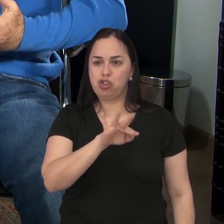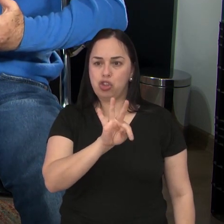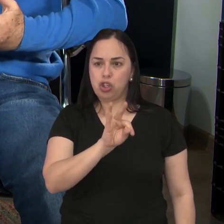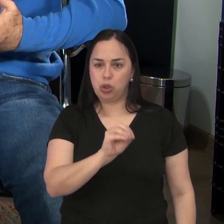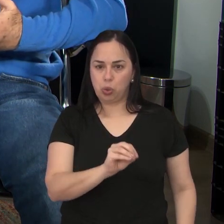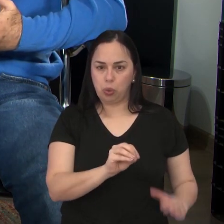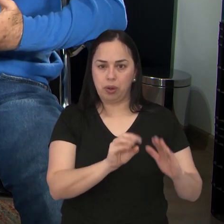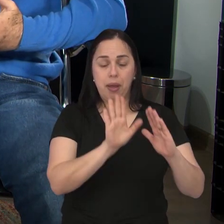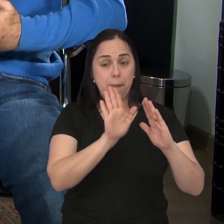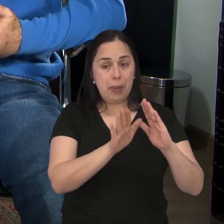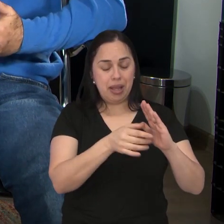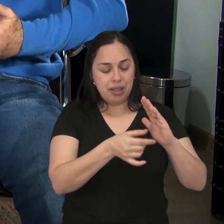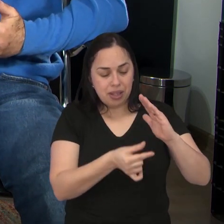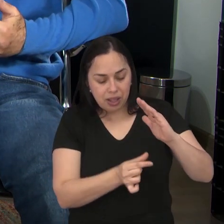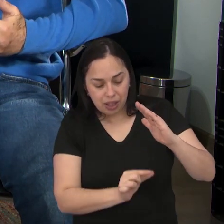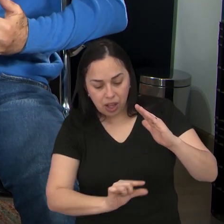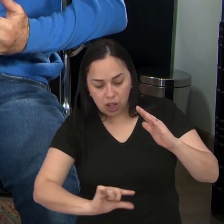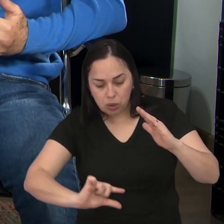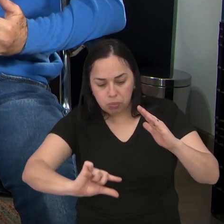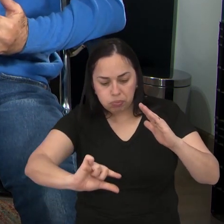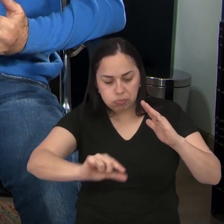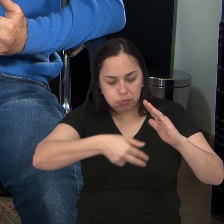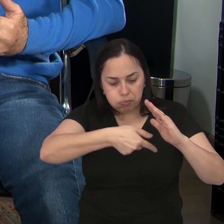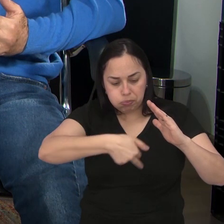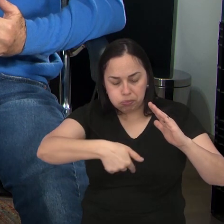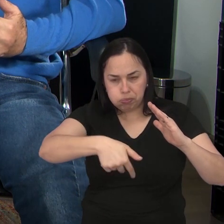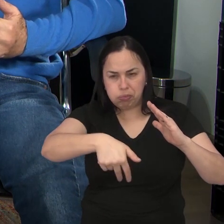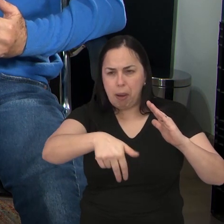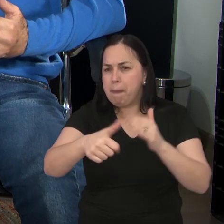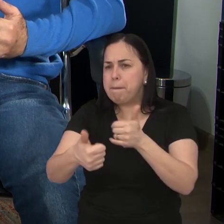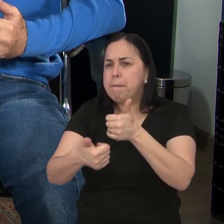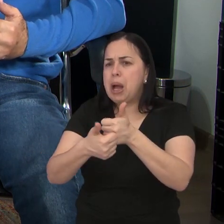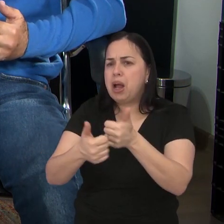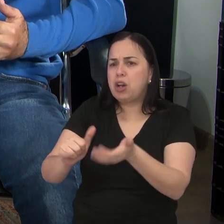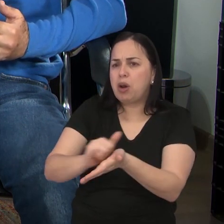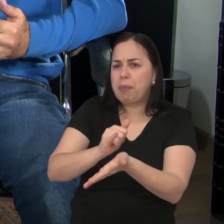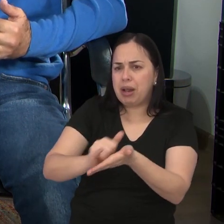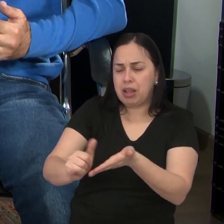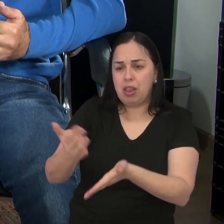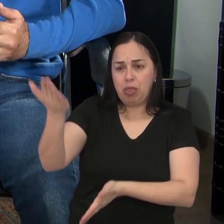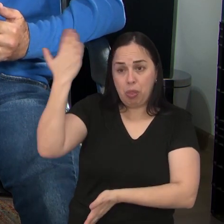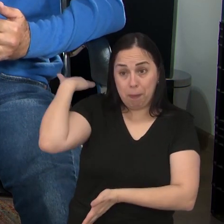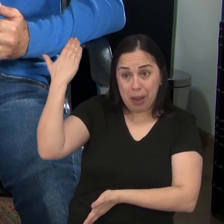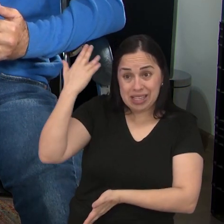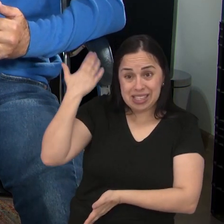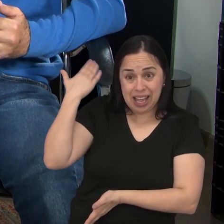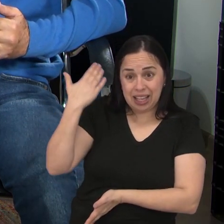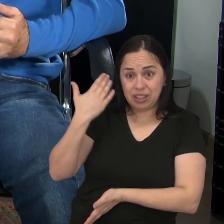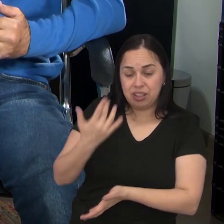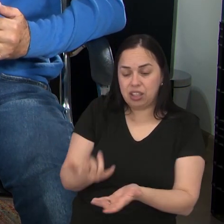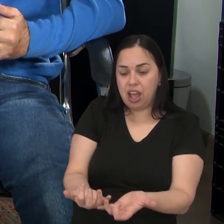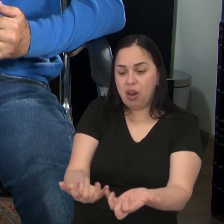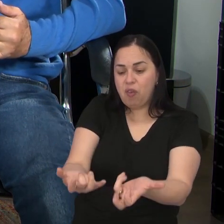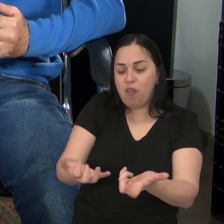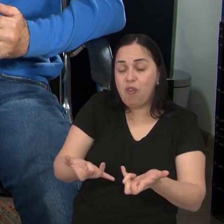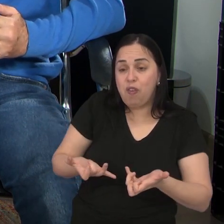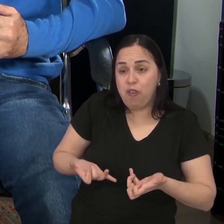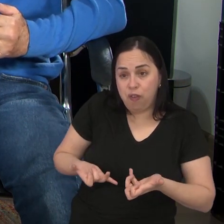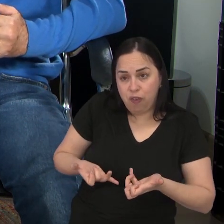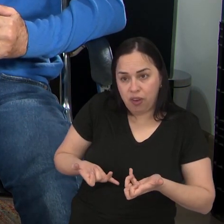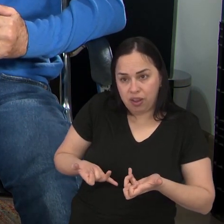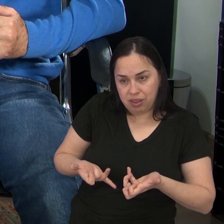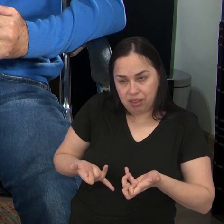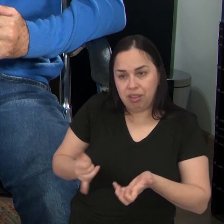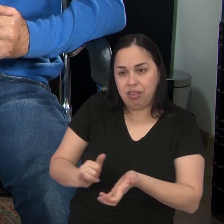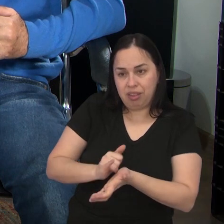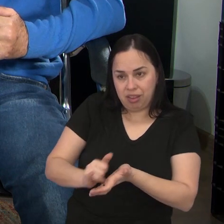tubulões para drenagem, onde era ali a Praça Afonso Pena, era um brejo, né? Então, para drenar essa água